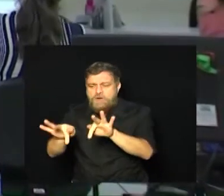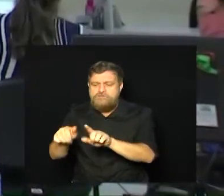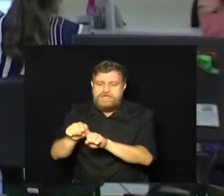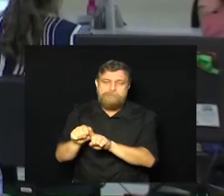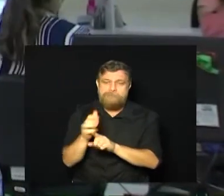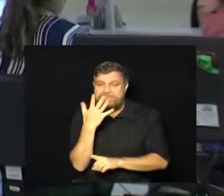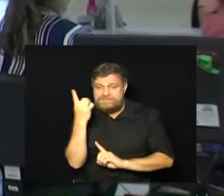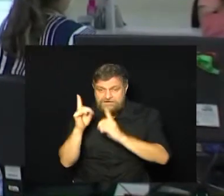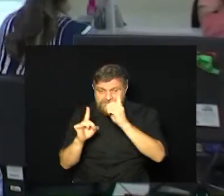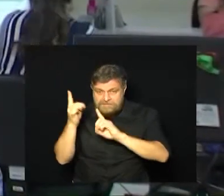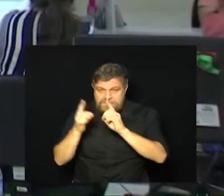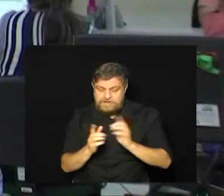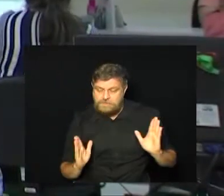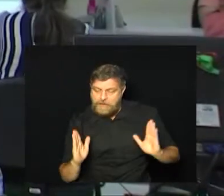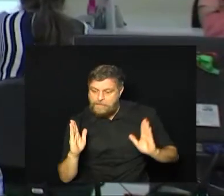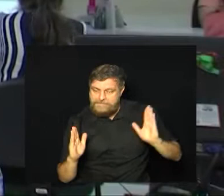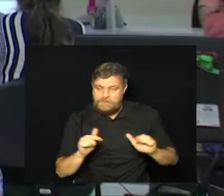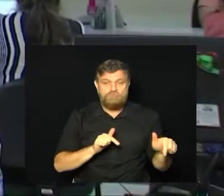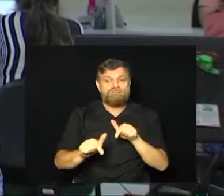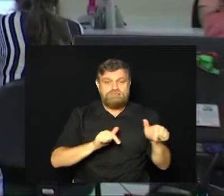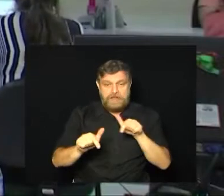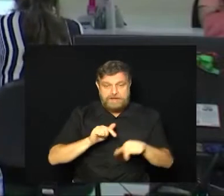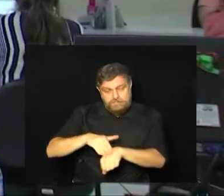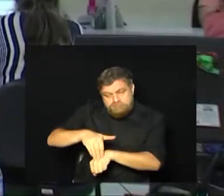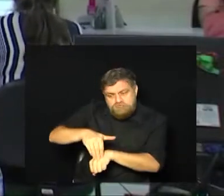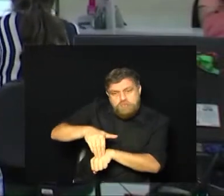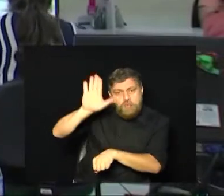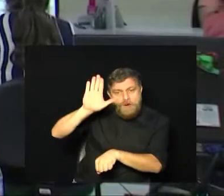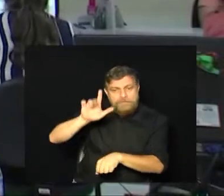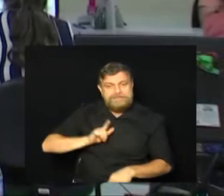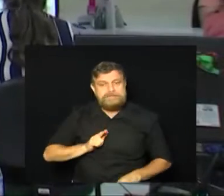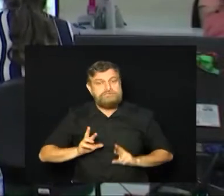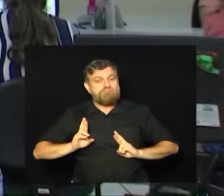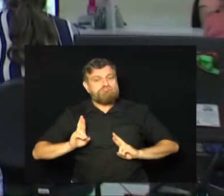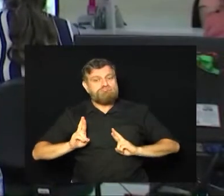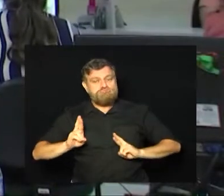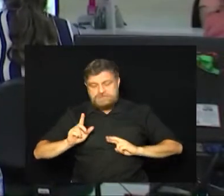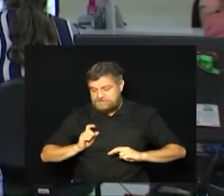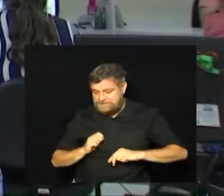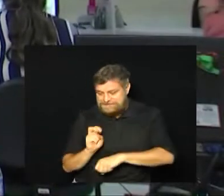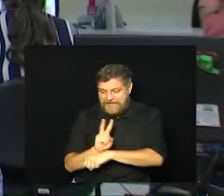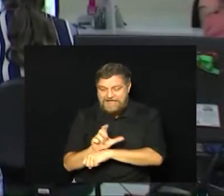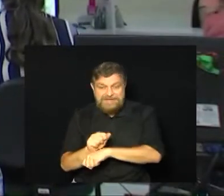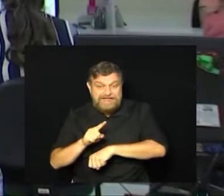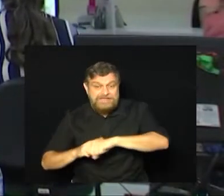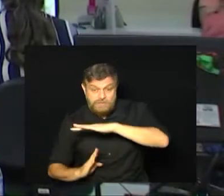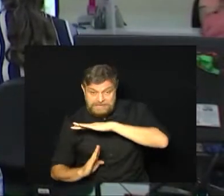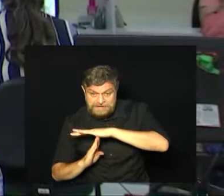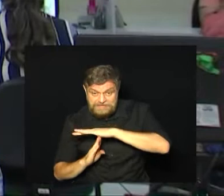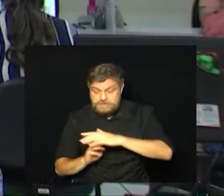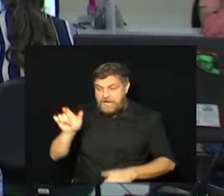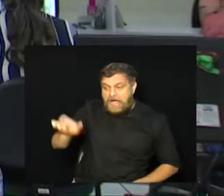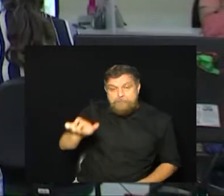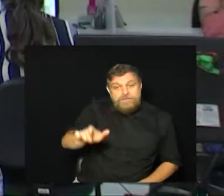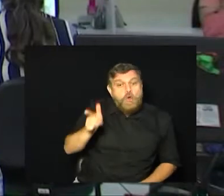onde aquece mesmo o mercado. A expectativa é que muitas dessas vagas temporárias as